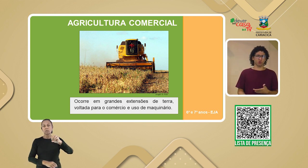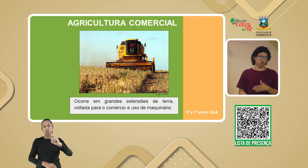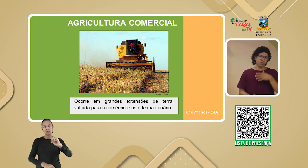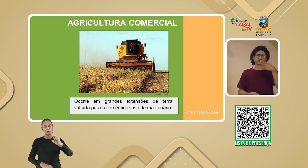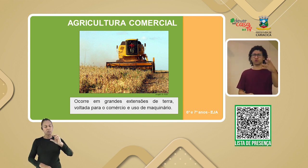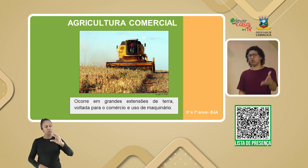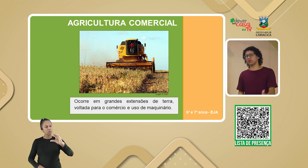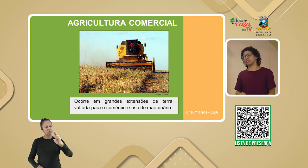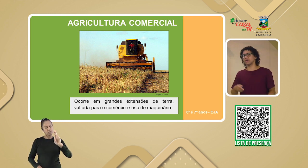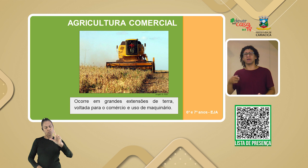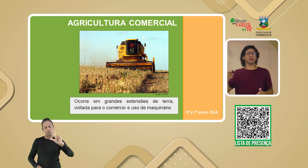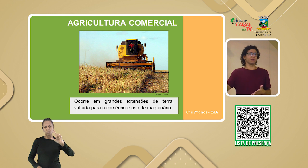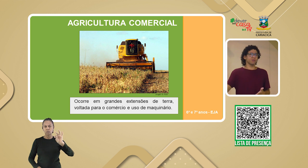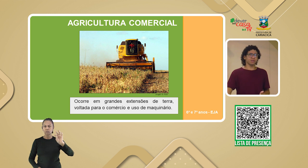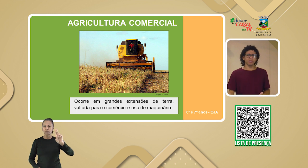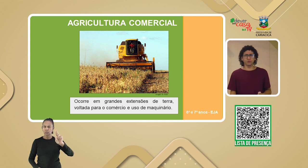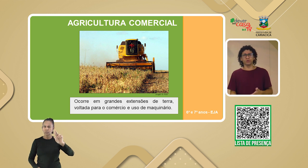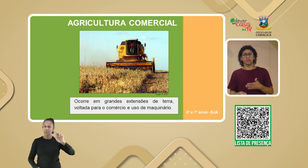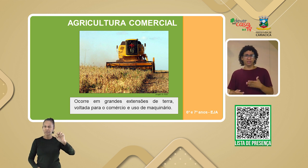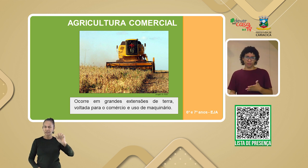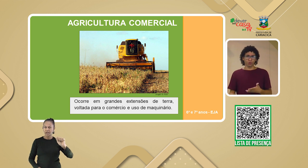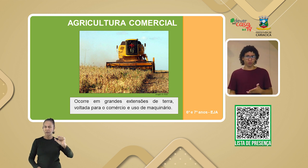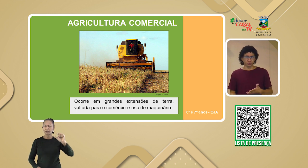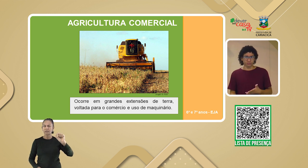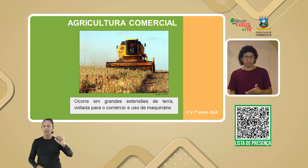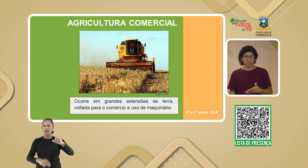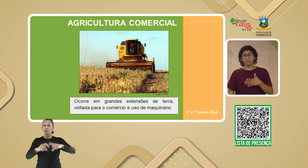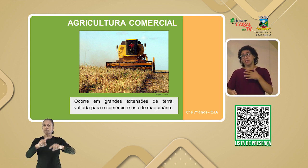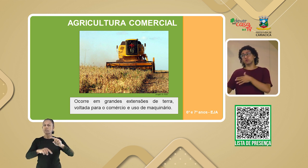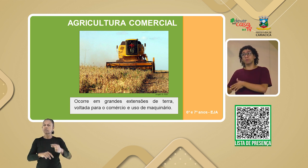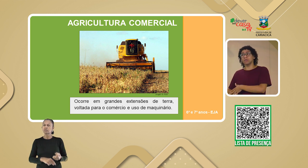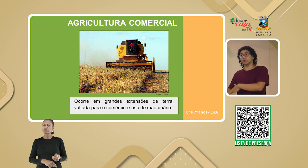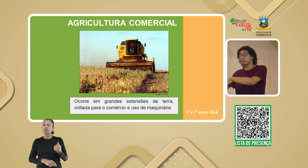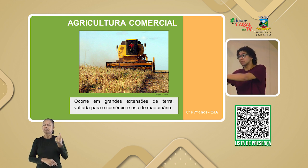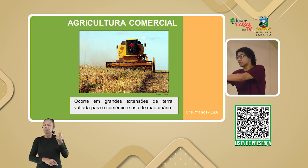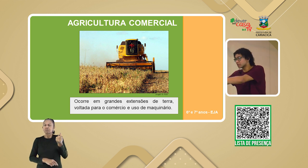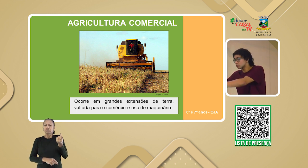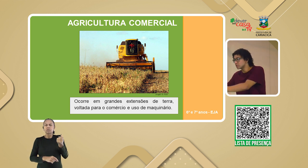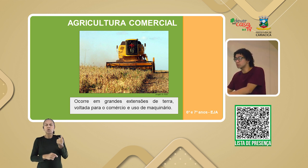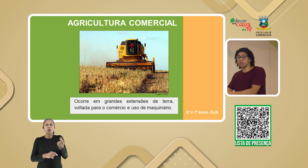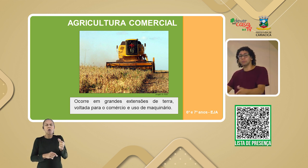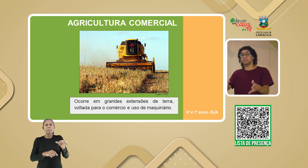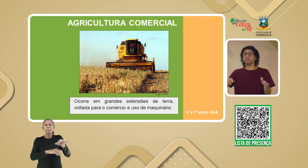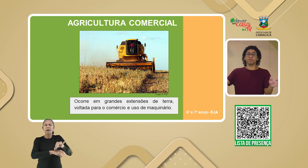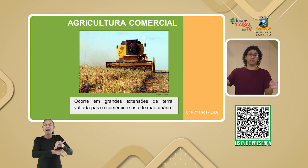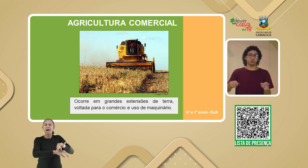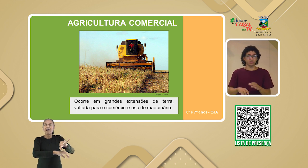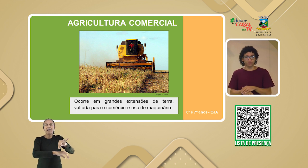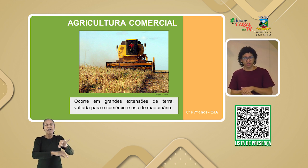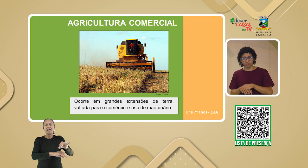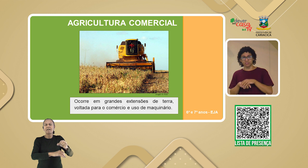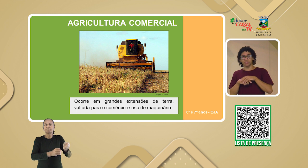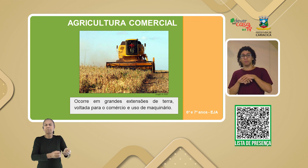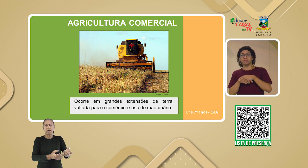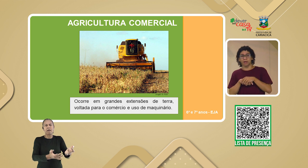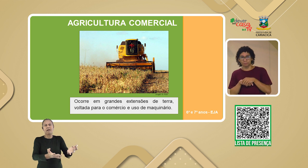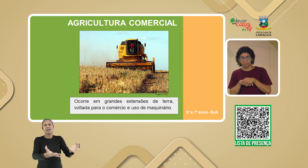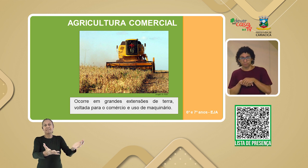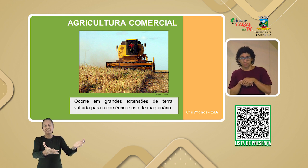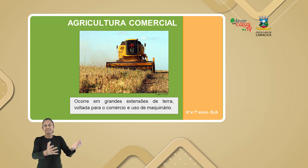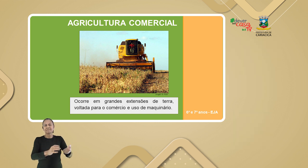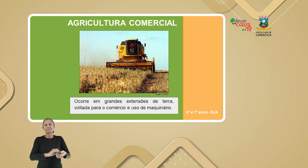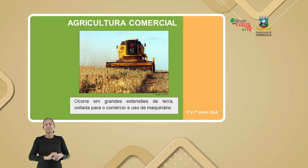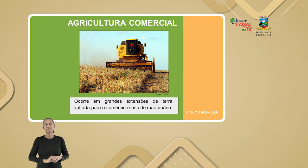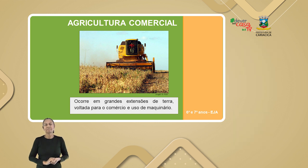alimento só. Soja, milho, dentre outros. Diferente do pequeno, que planta várias coisinhas porque ele precisa de várias coisas diferentes para se alimentar.